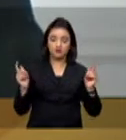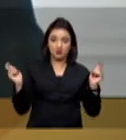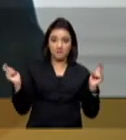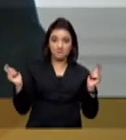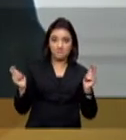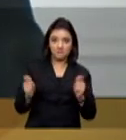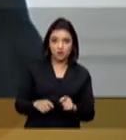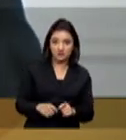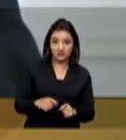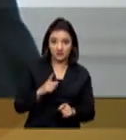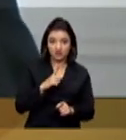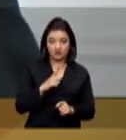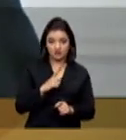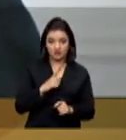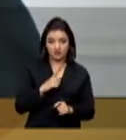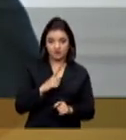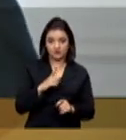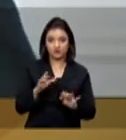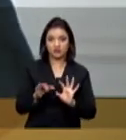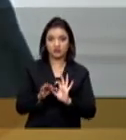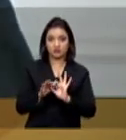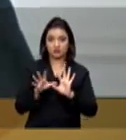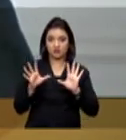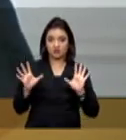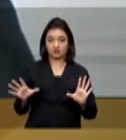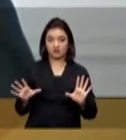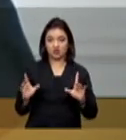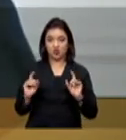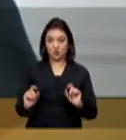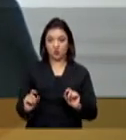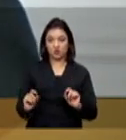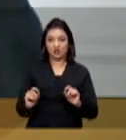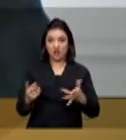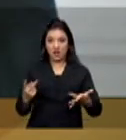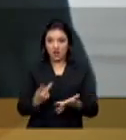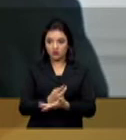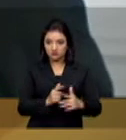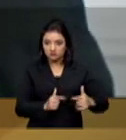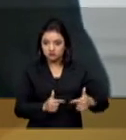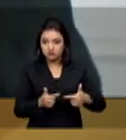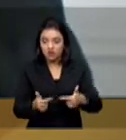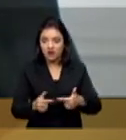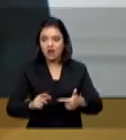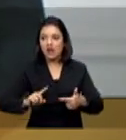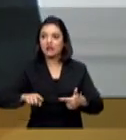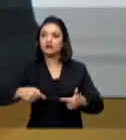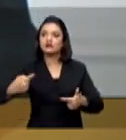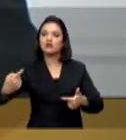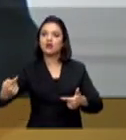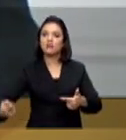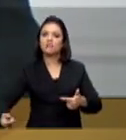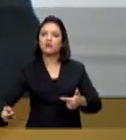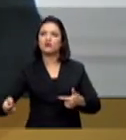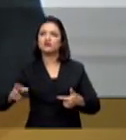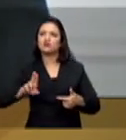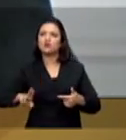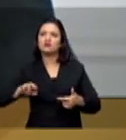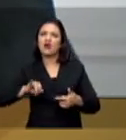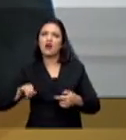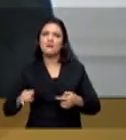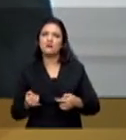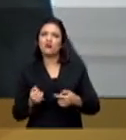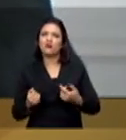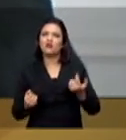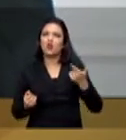possibilidade de permitirmos, pós-fato praticado, a utilização de analogia